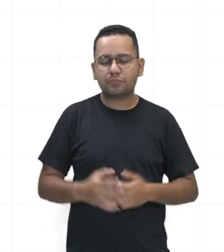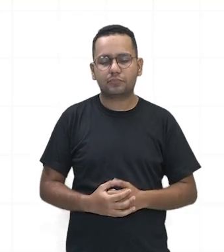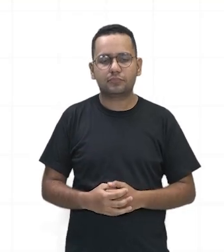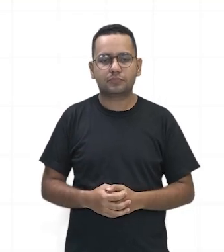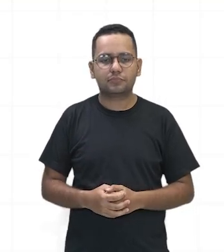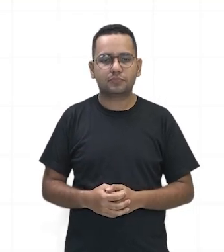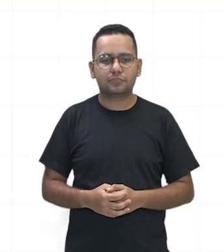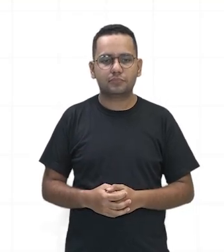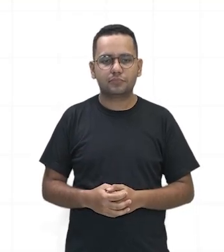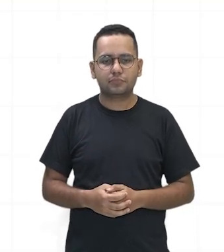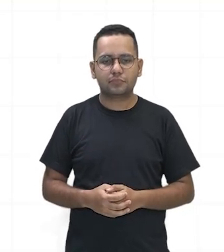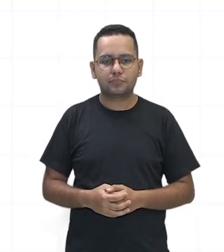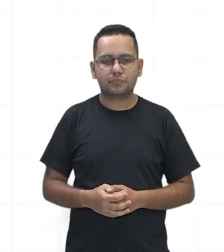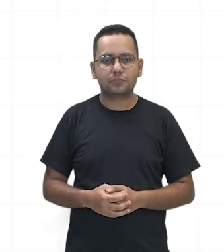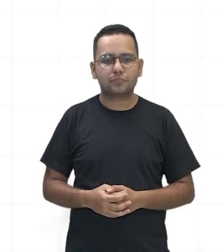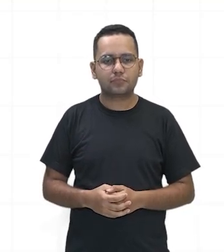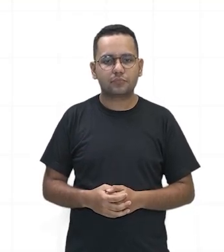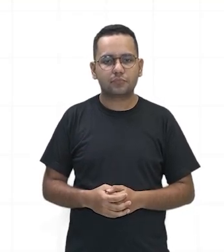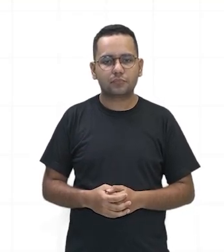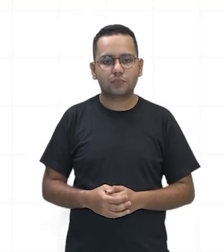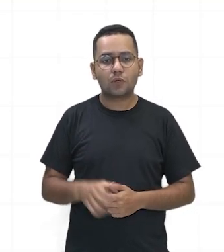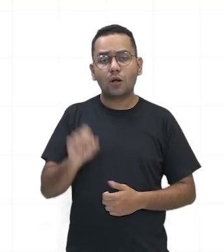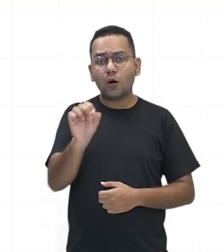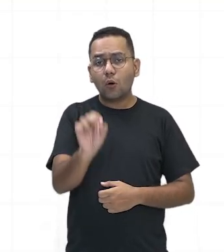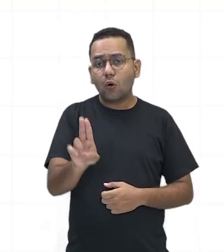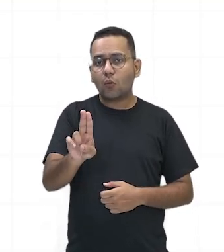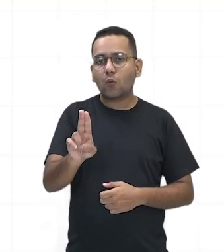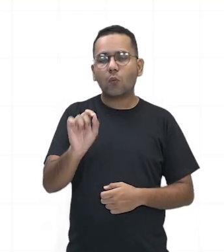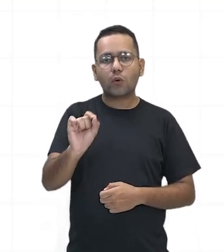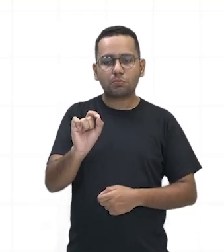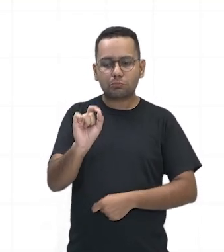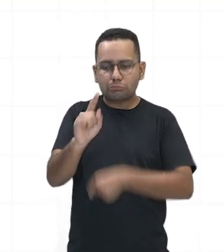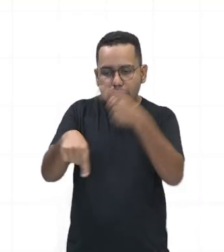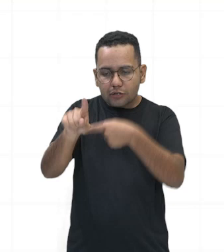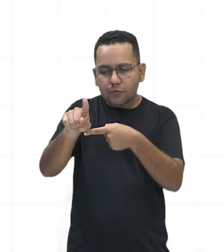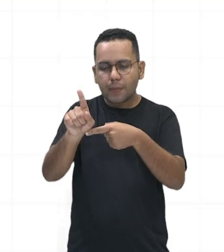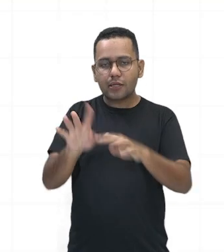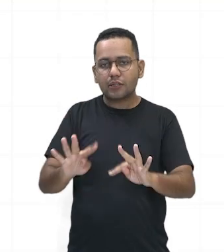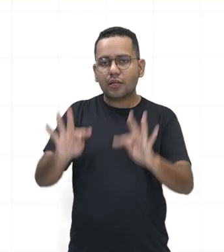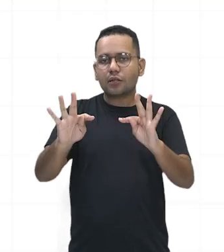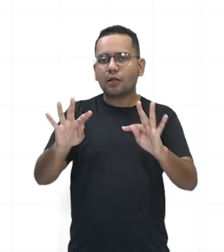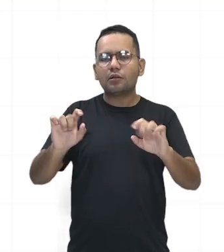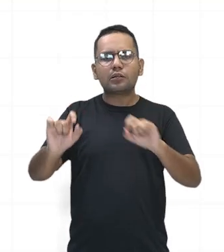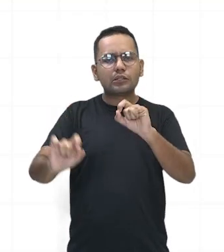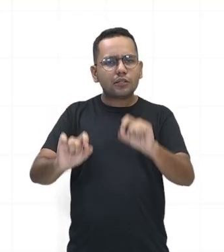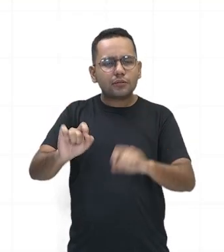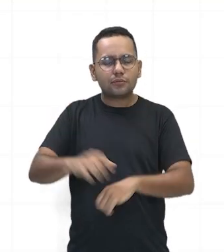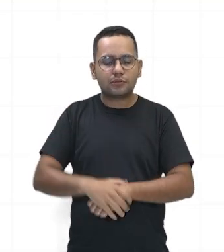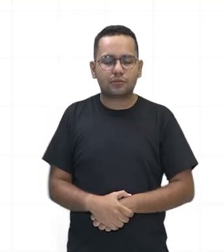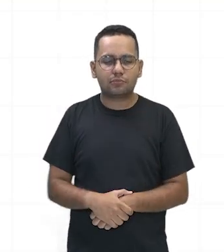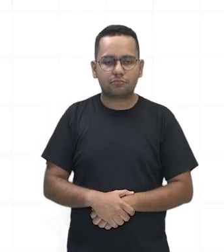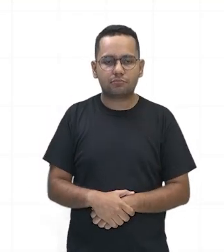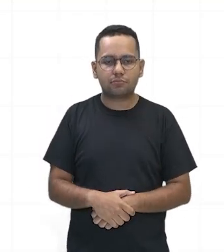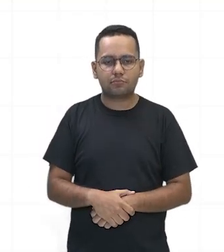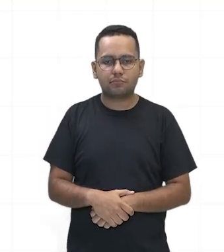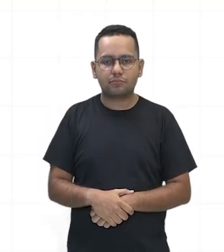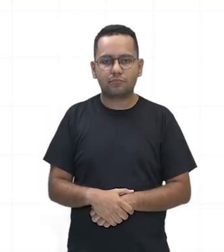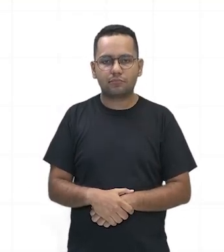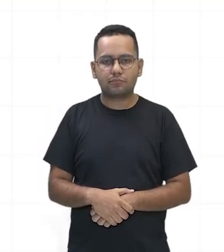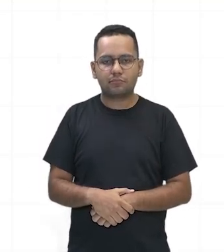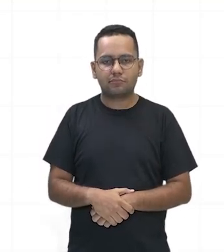avanços tecnológicos, eles respeitam a nossa moral, a nossa ética, eles respeitam